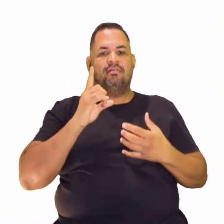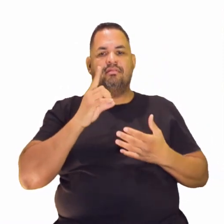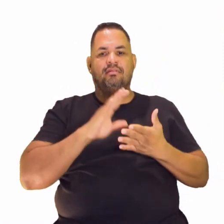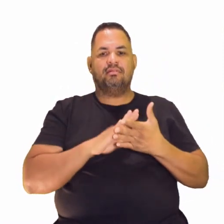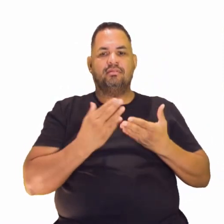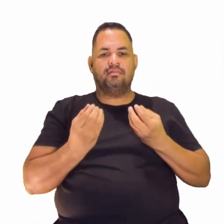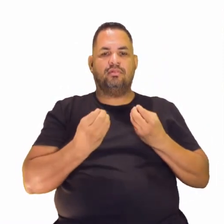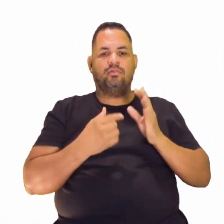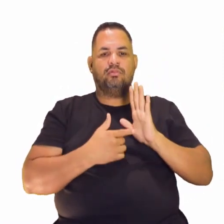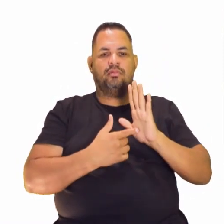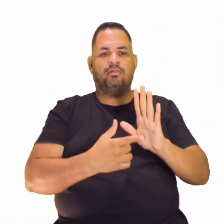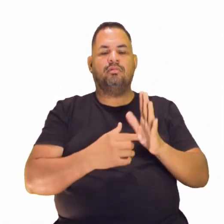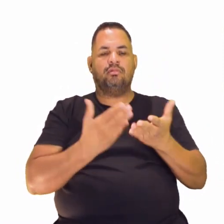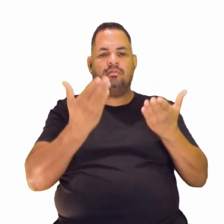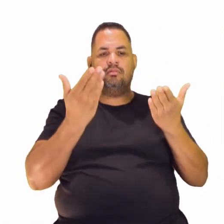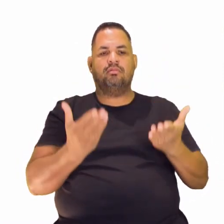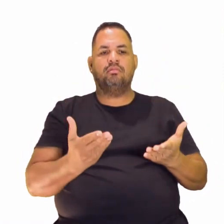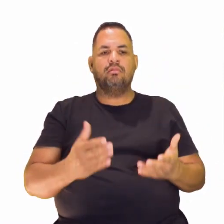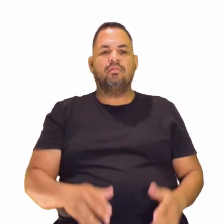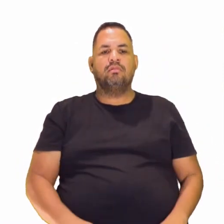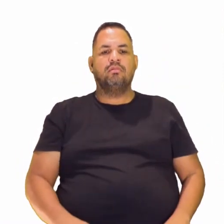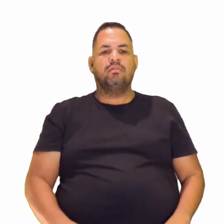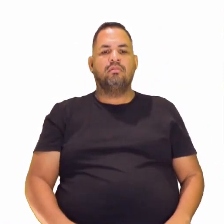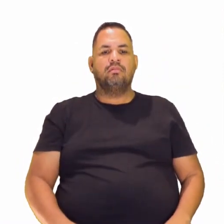como mostra